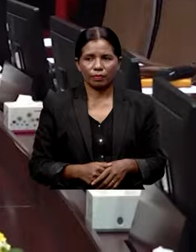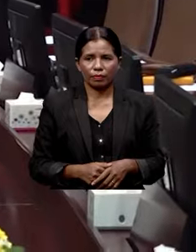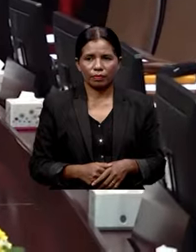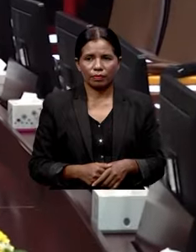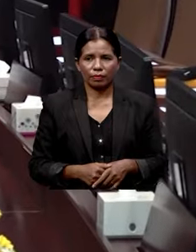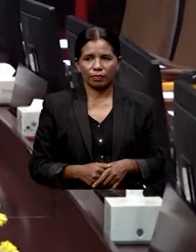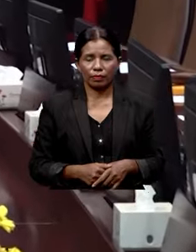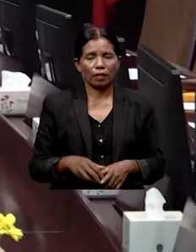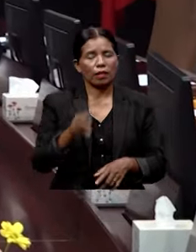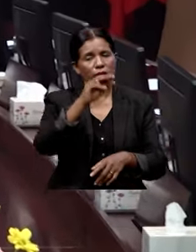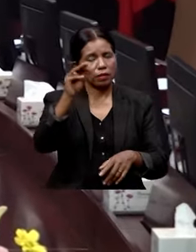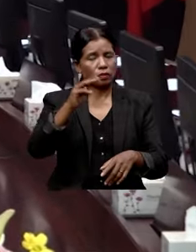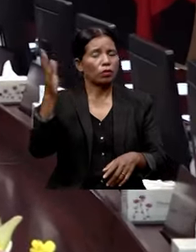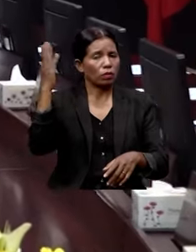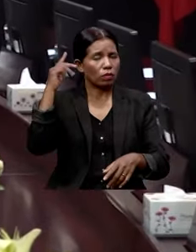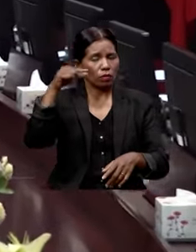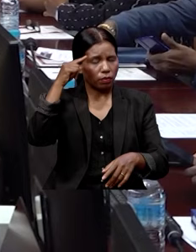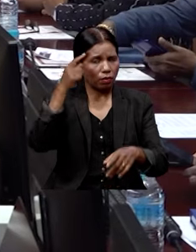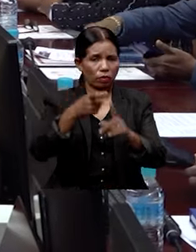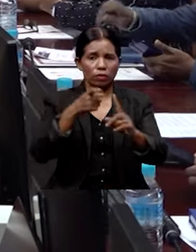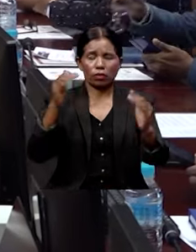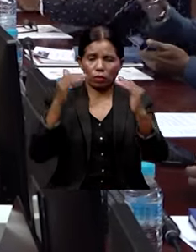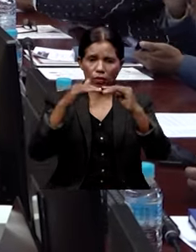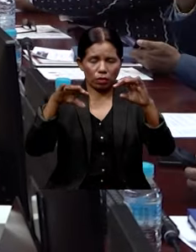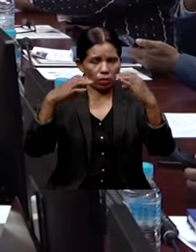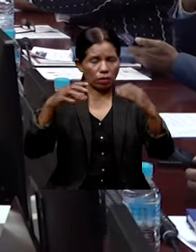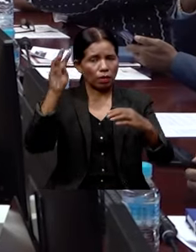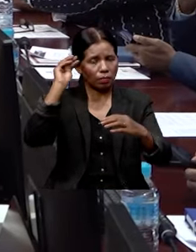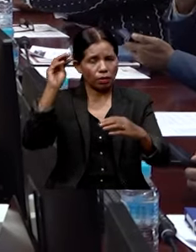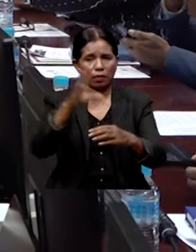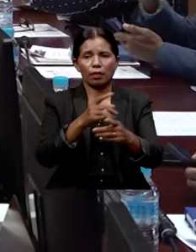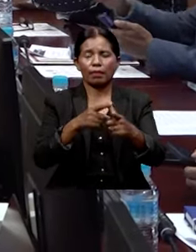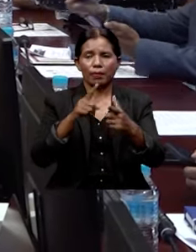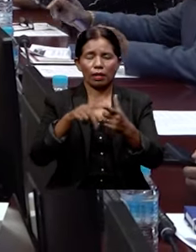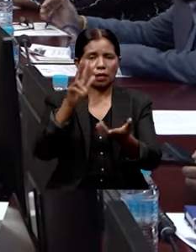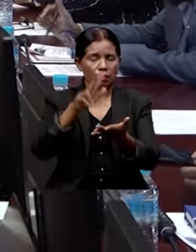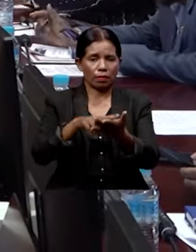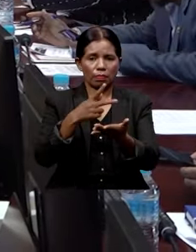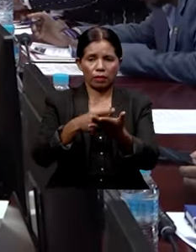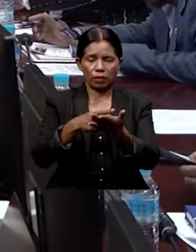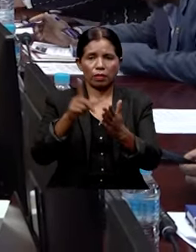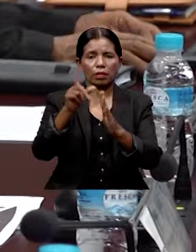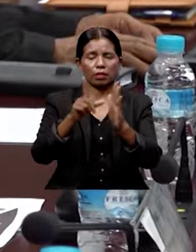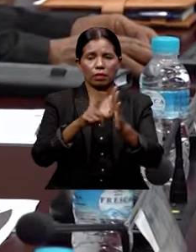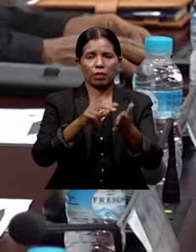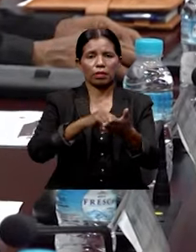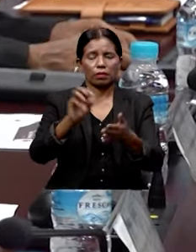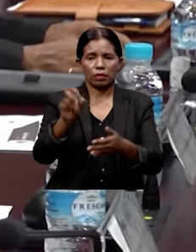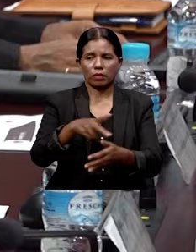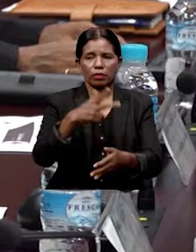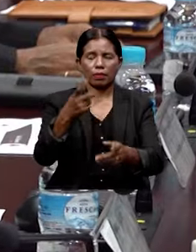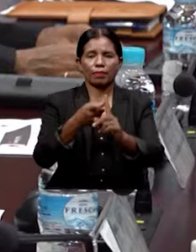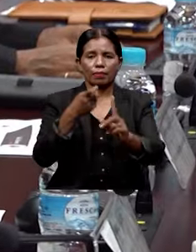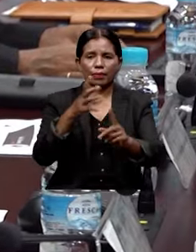E a segunda Liba, Governo de Rússia, reunião com o Conselho Ministro Extraordinário, aprova no projeto proposta número 700/6,